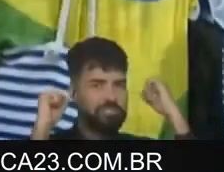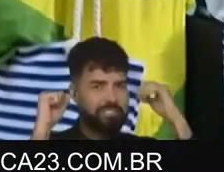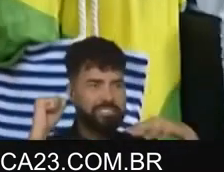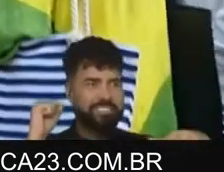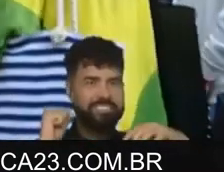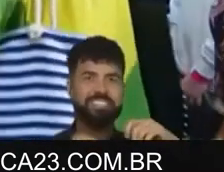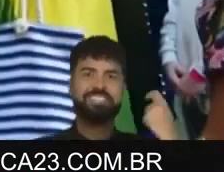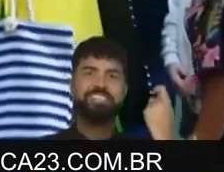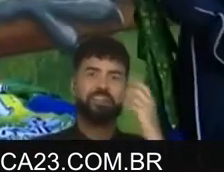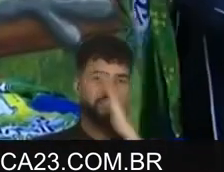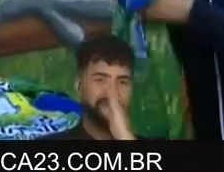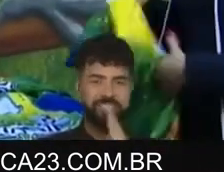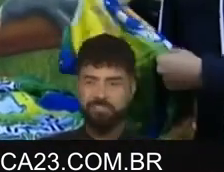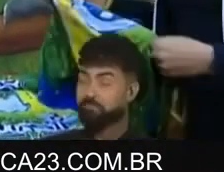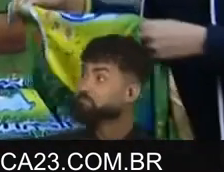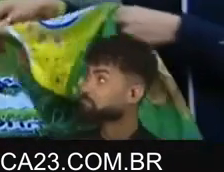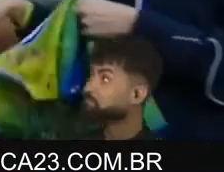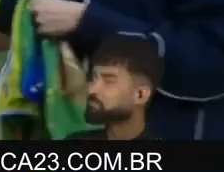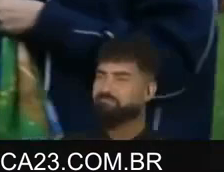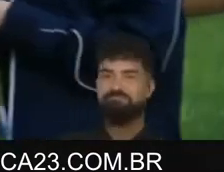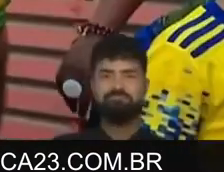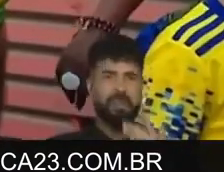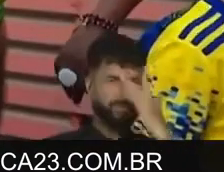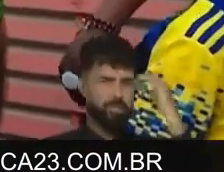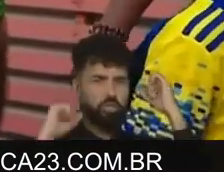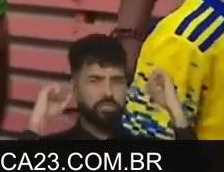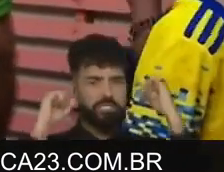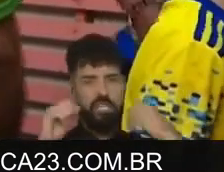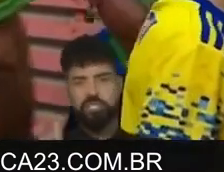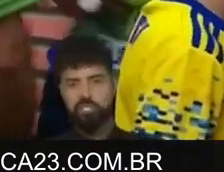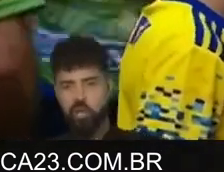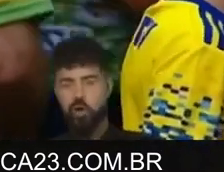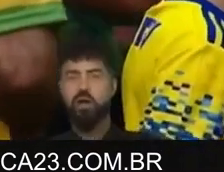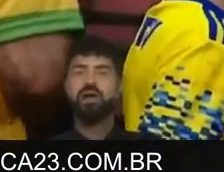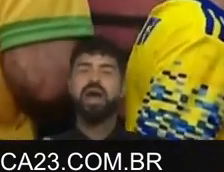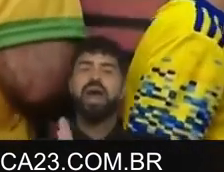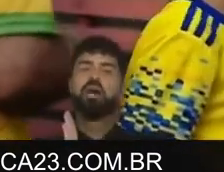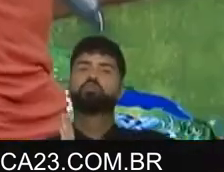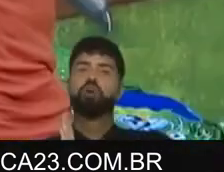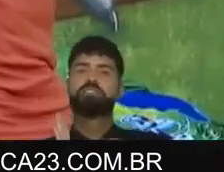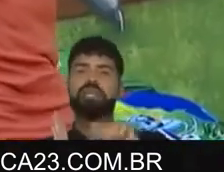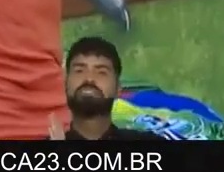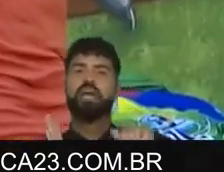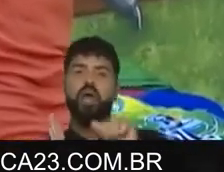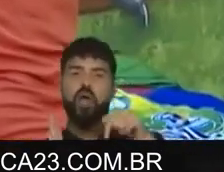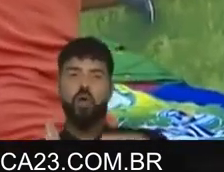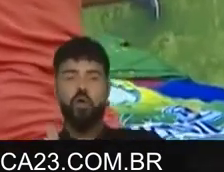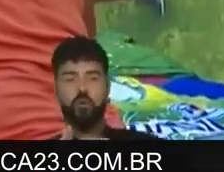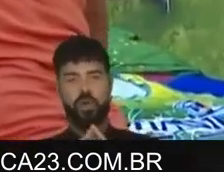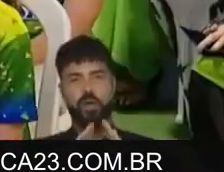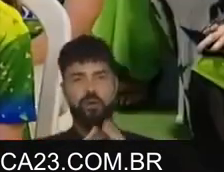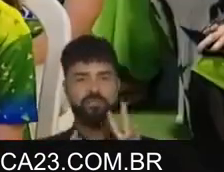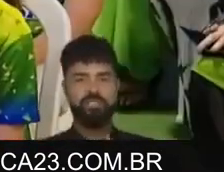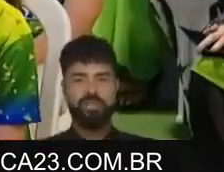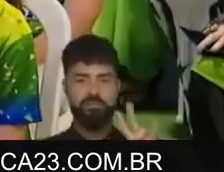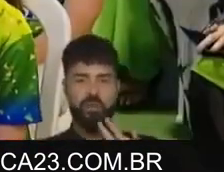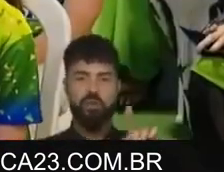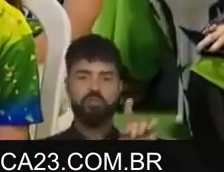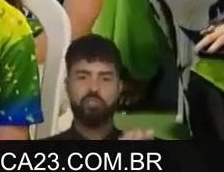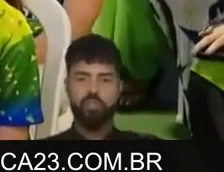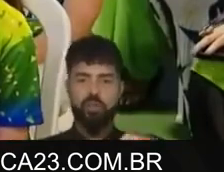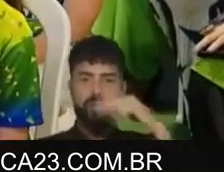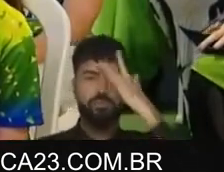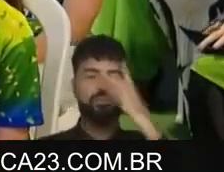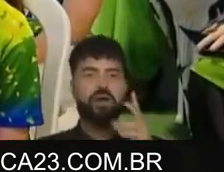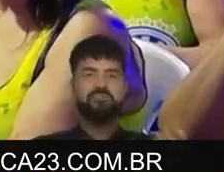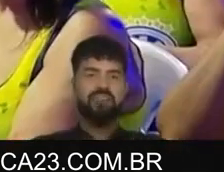Era bem cedinho quando a torcida chegou à sede da Associação de Moradores de Vila Isabel, na zona norte do Rio, para assistir à